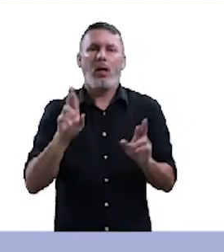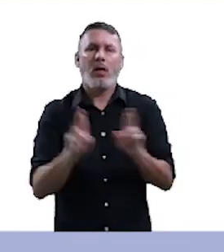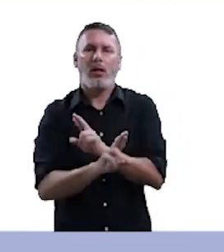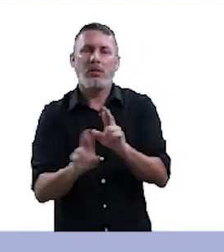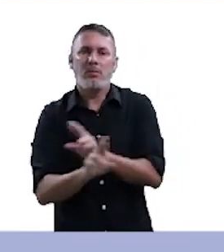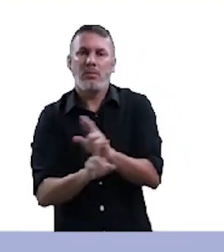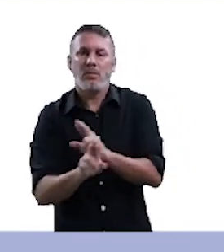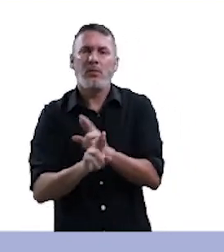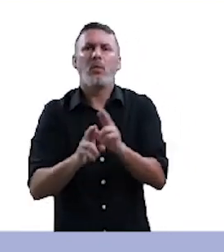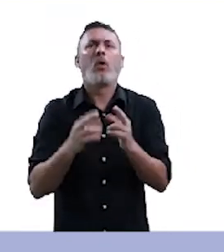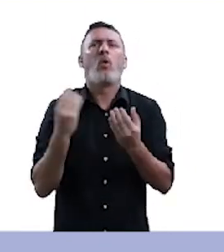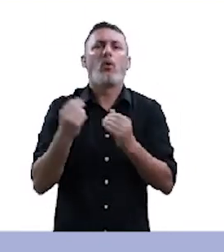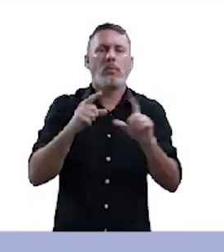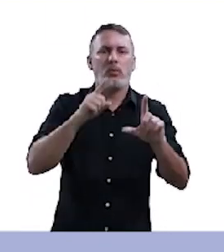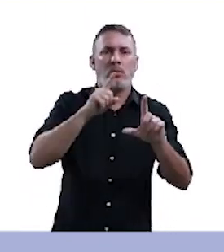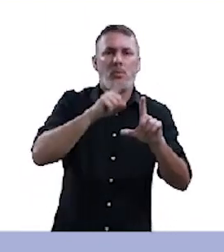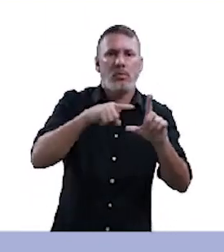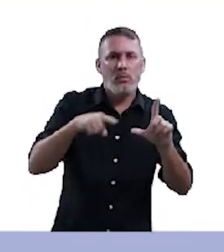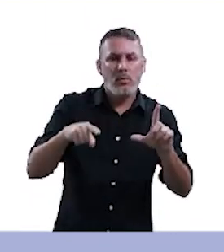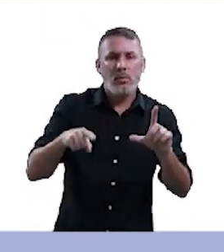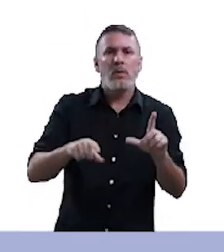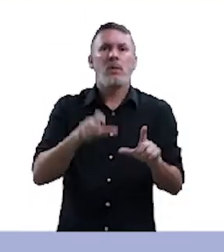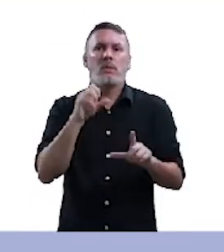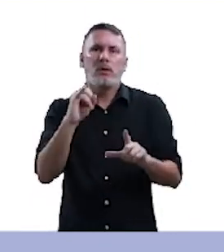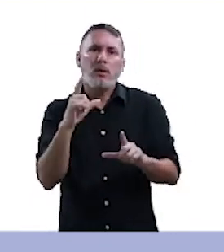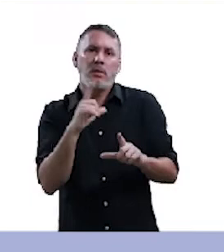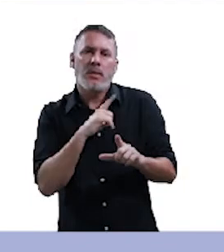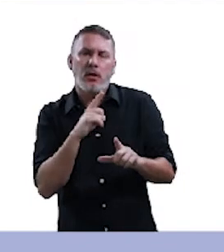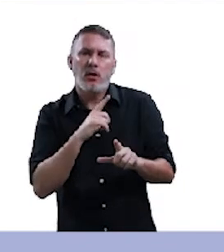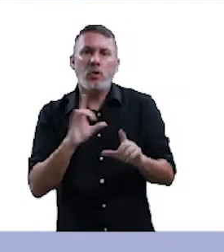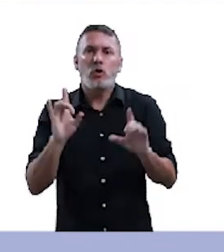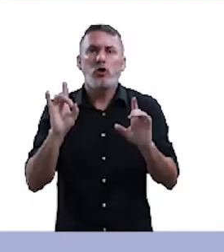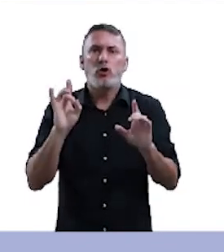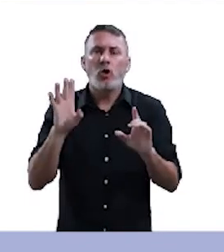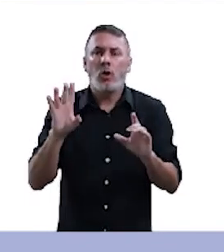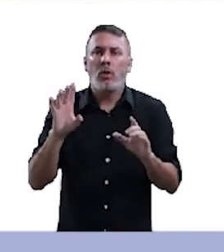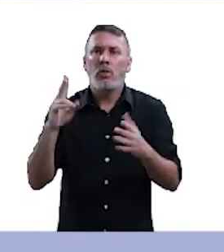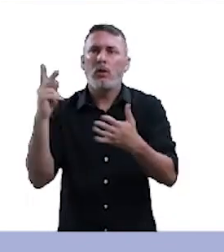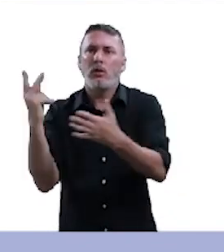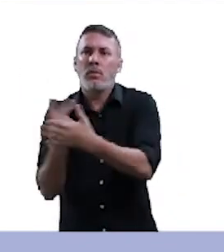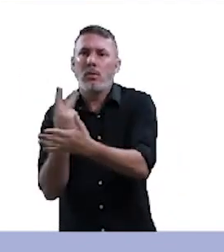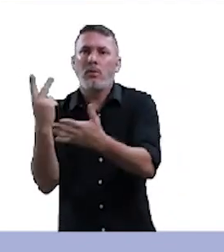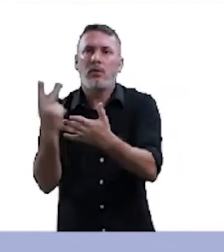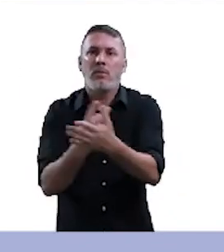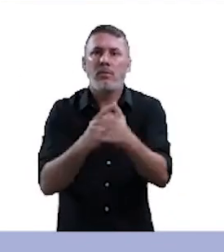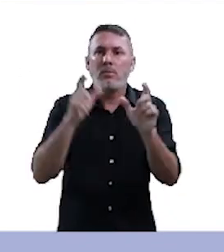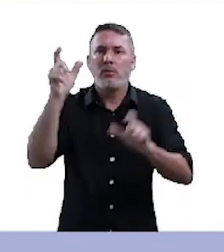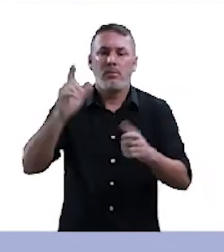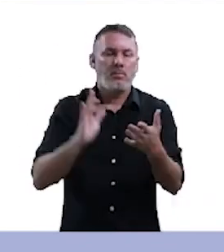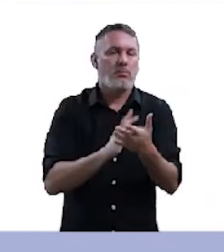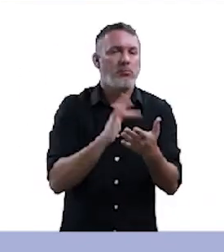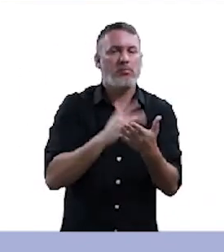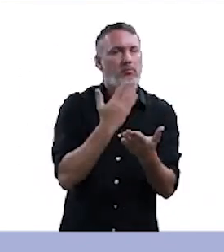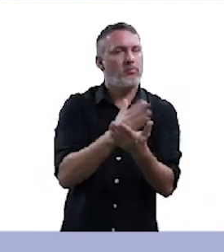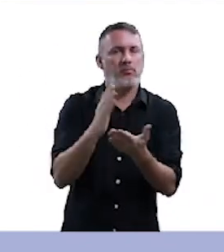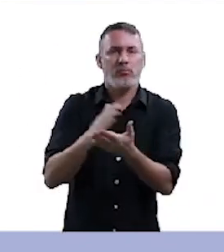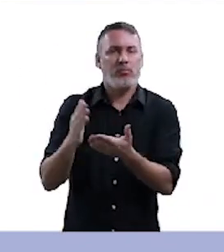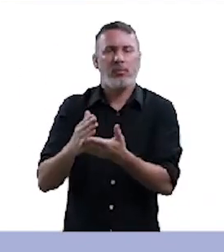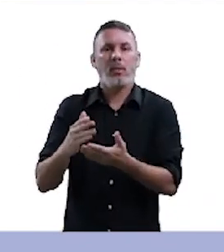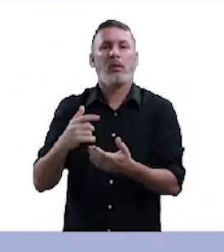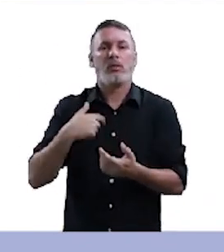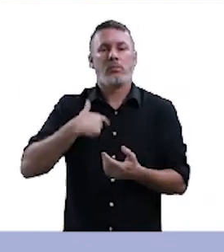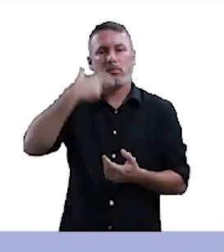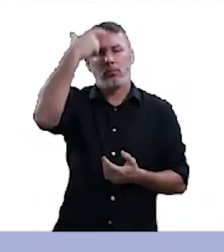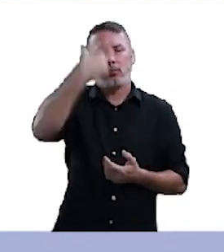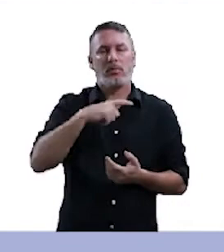e restringia as possibilidades para apenas as que a máquina indicava, tornando o usuário passivo na